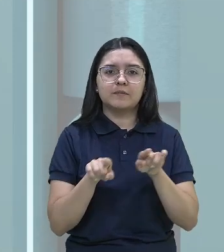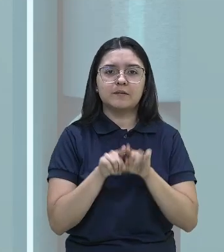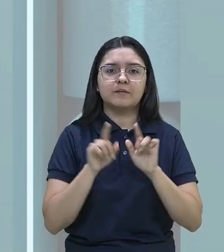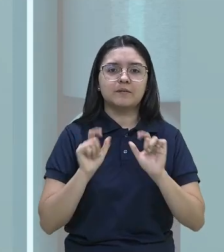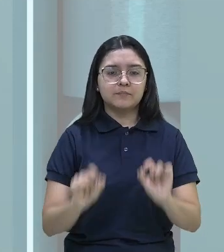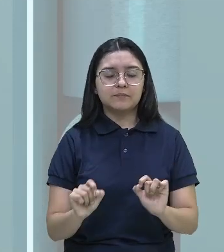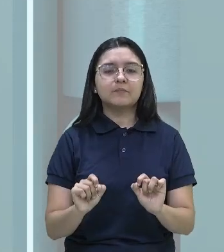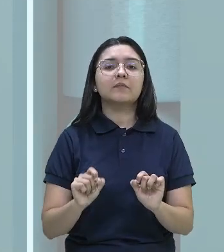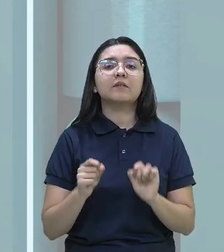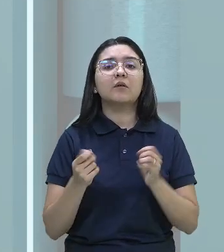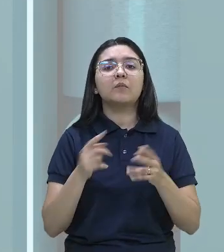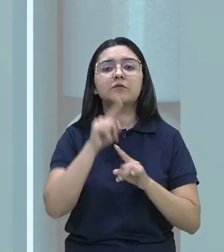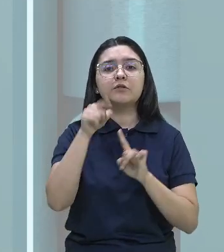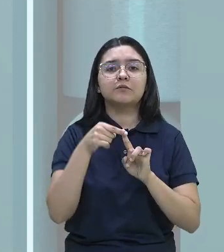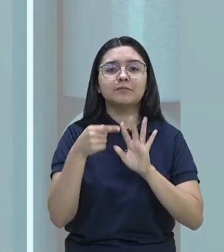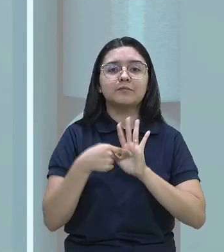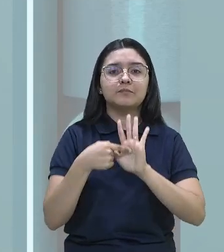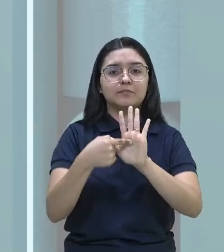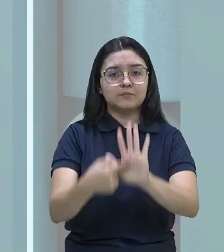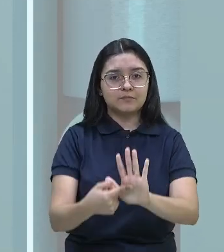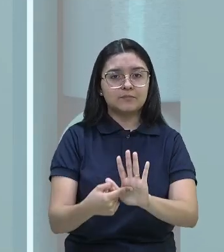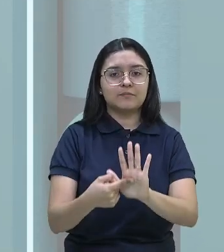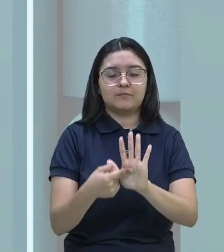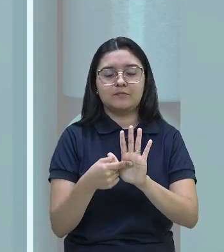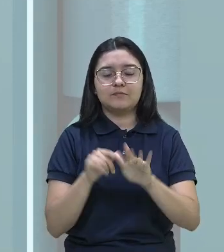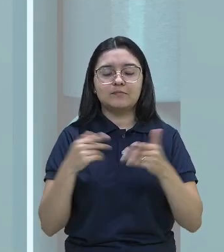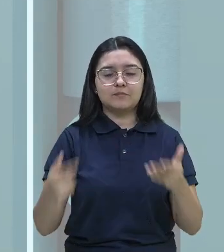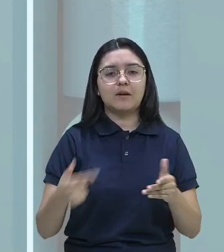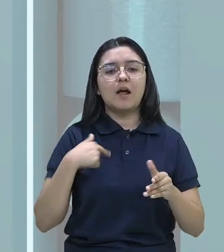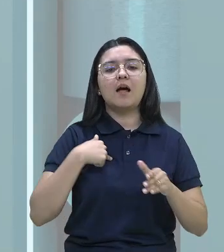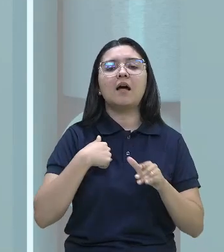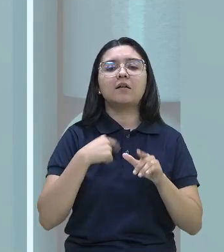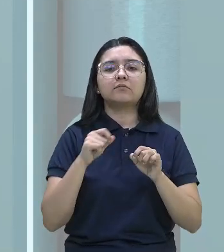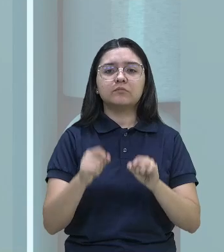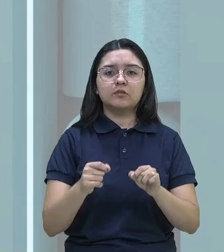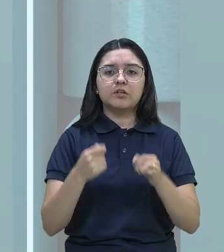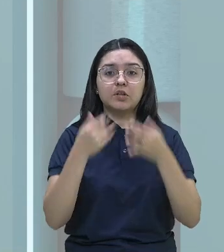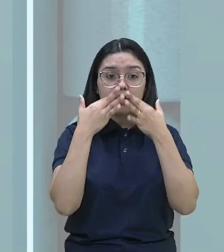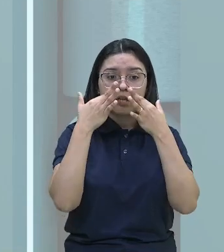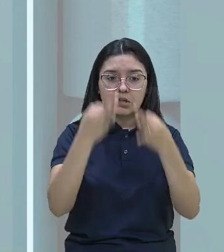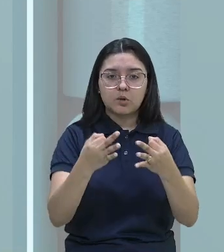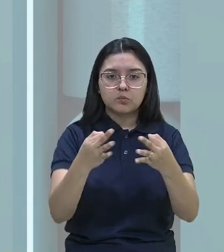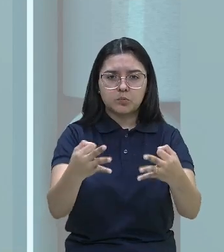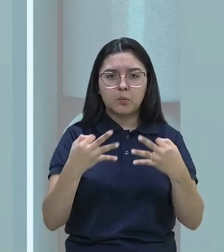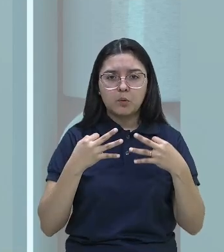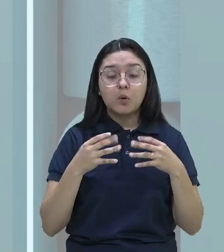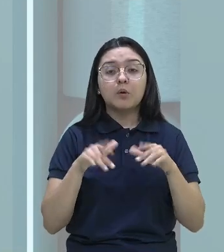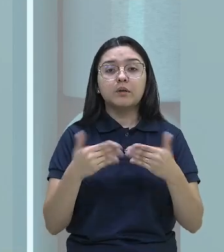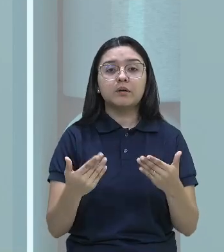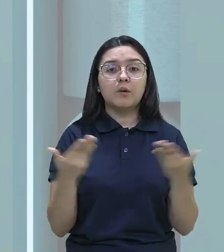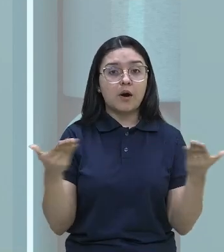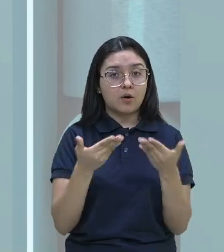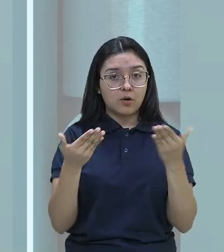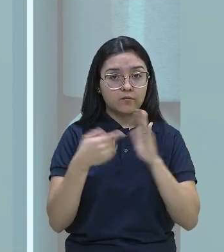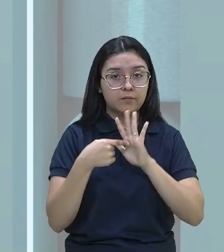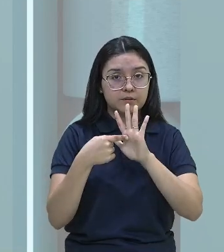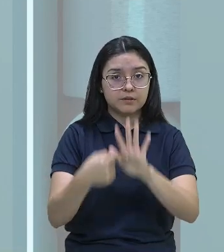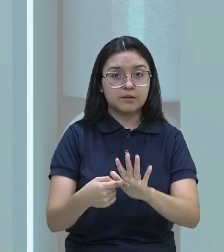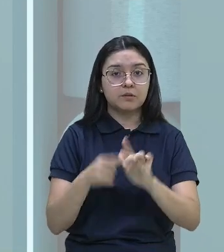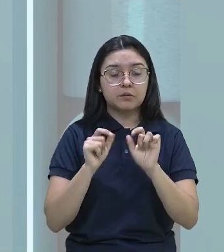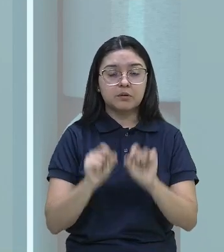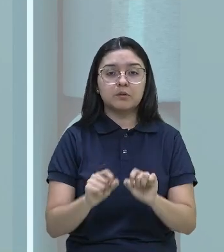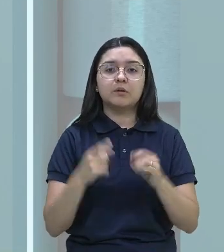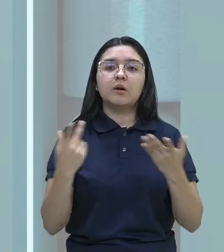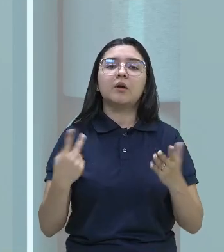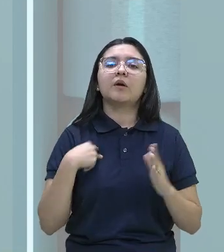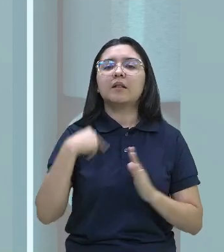Buscando essa apresentação para chamar a atenção do público. E isso eu trouxe para vocês uma apresentação sobre